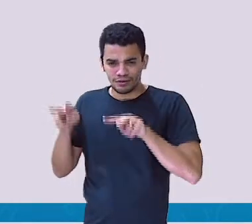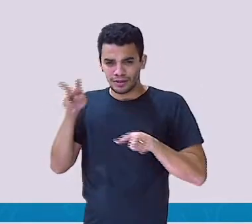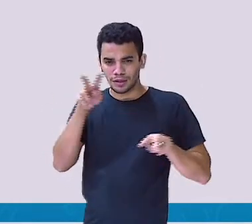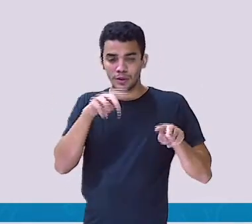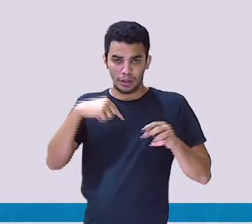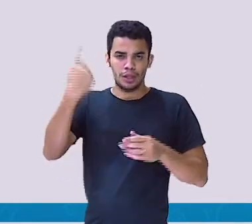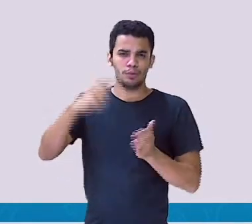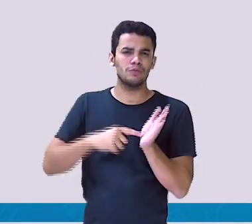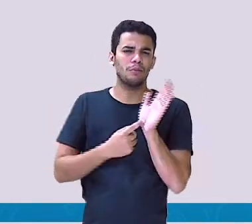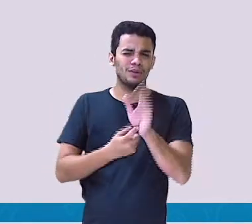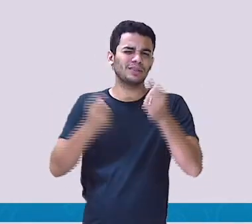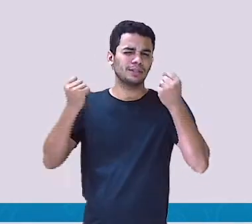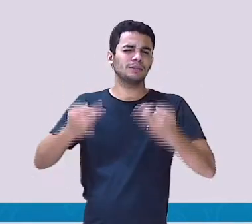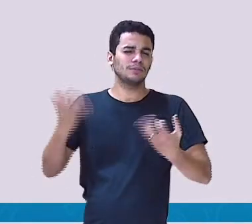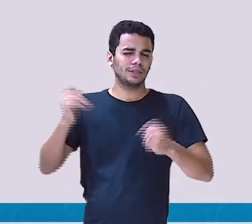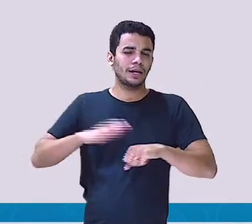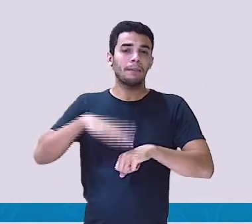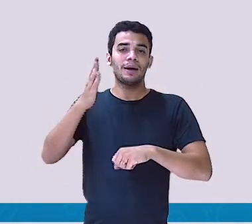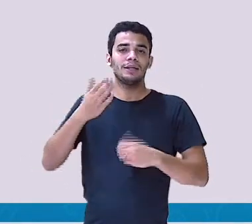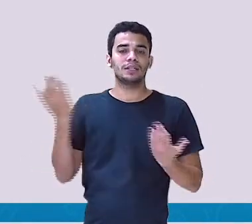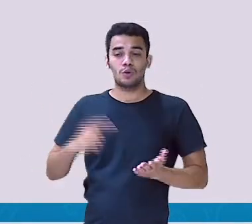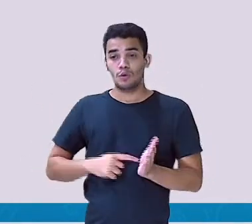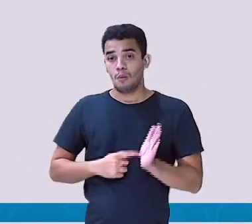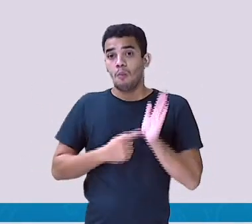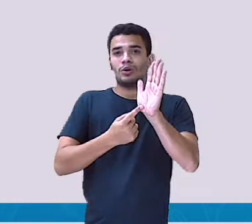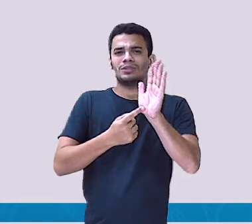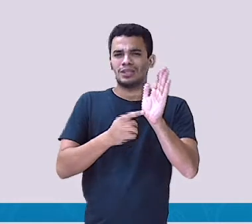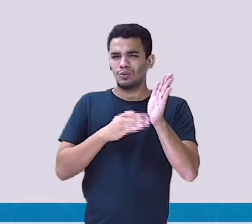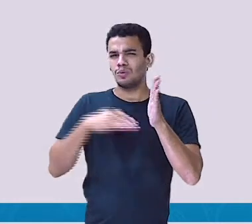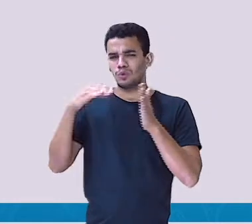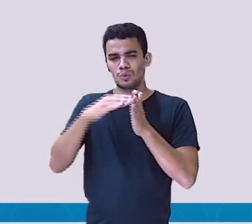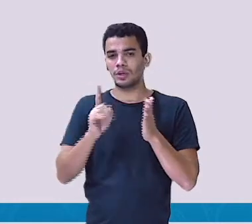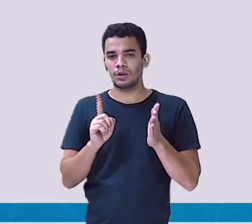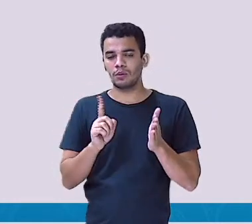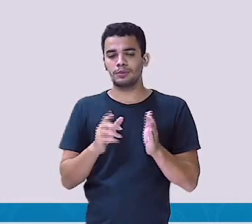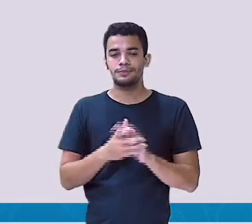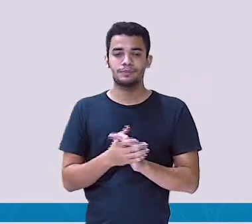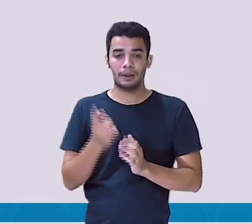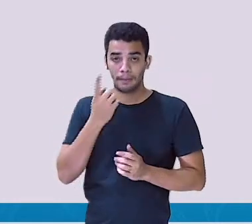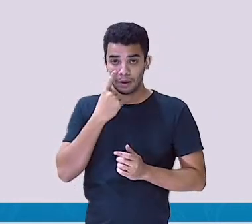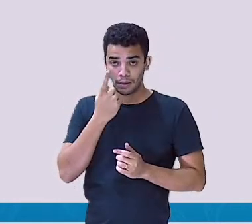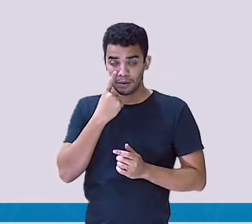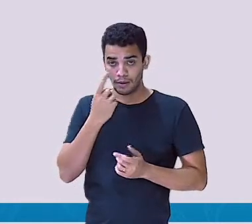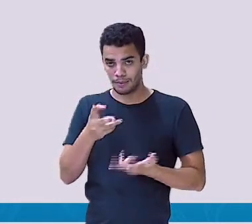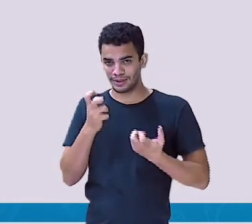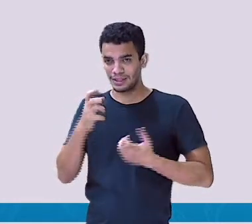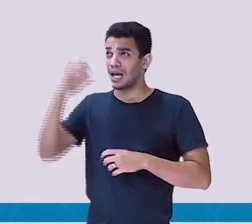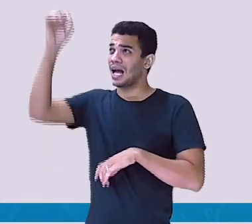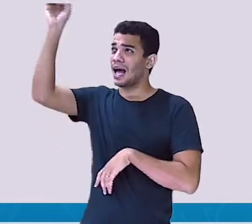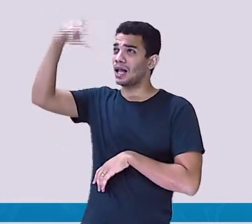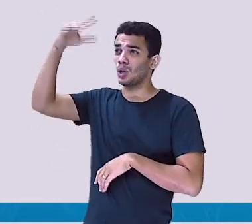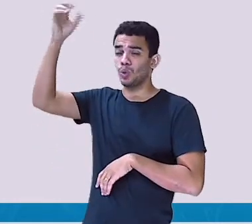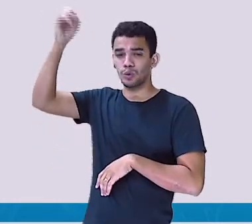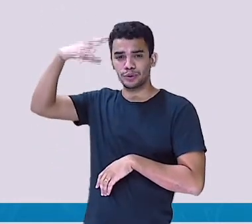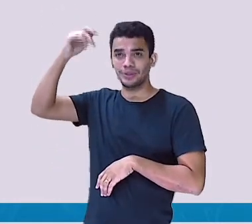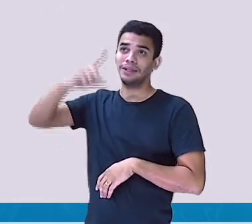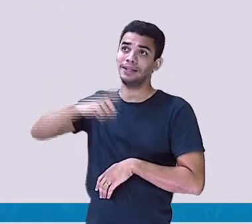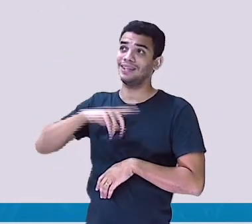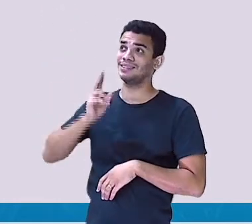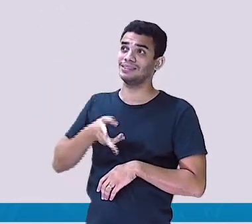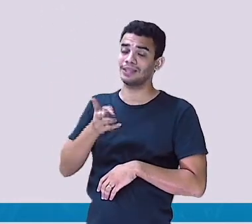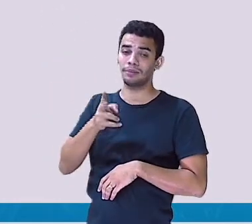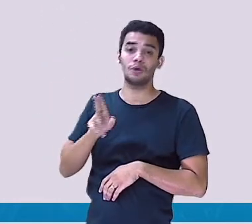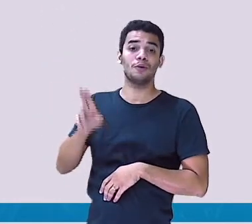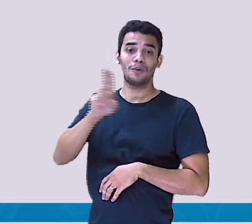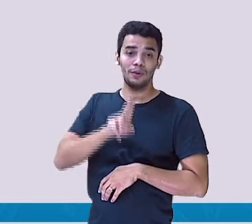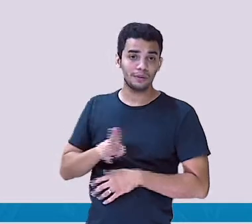na frente, não vou dar muita ênfase agora. Então, por exemplo, a luz solar, ela é renovável, ela sempre está aí, a gente tem a luz solar. E